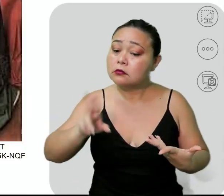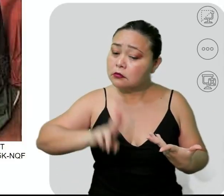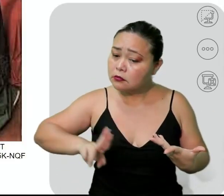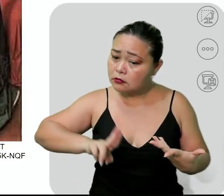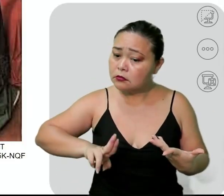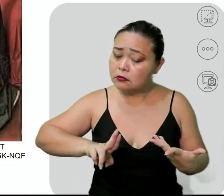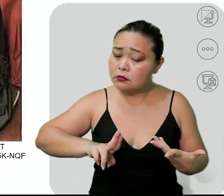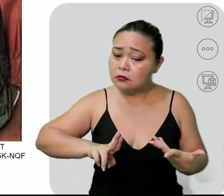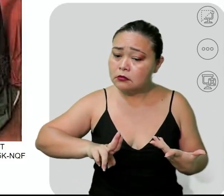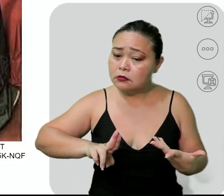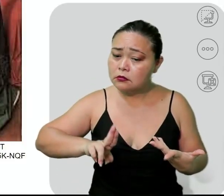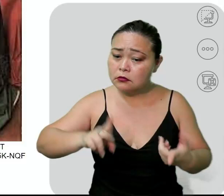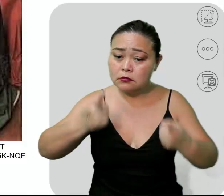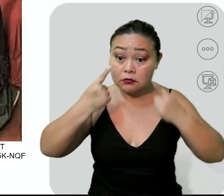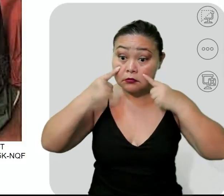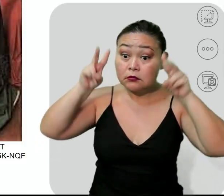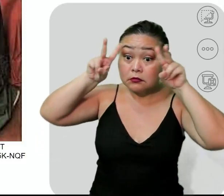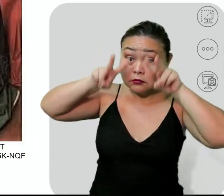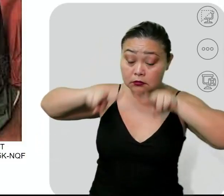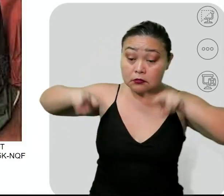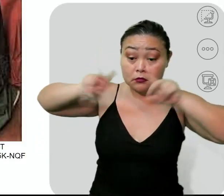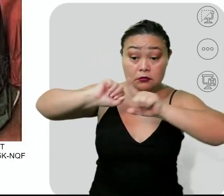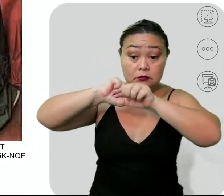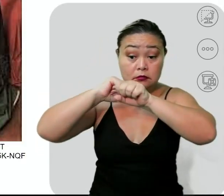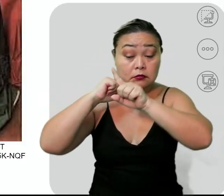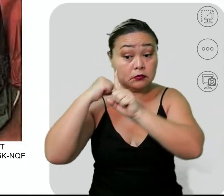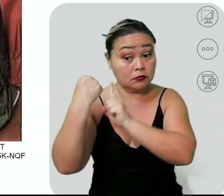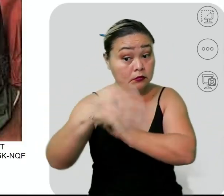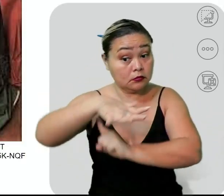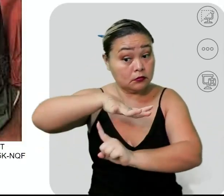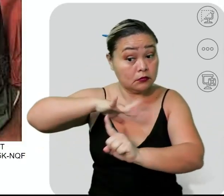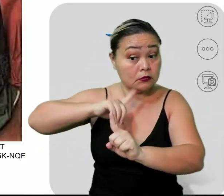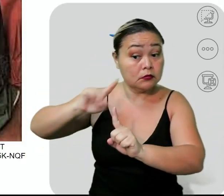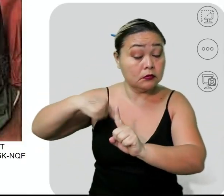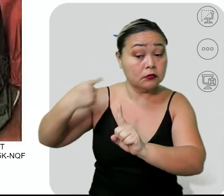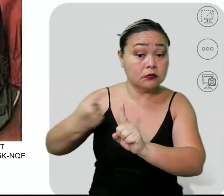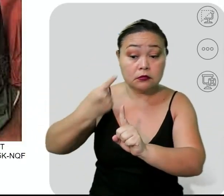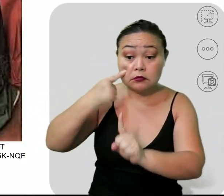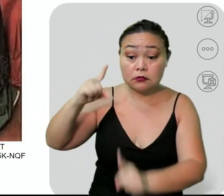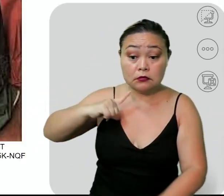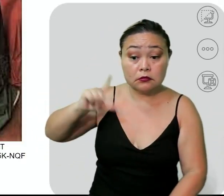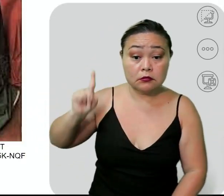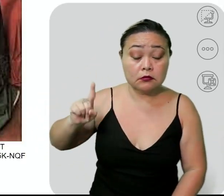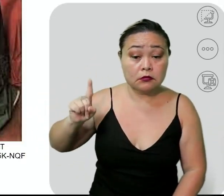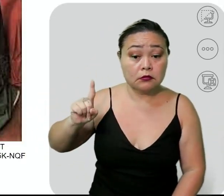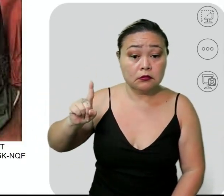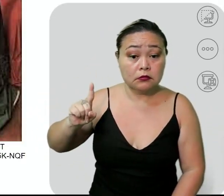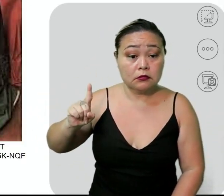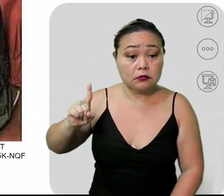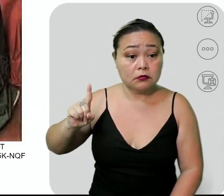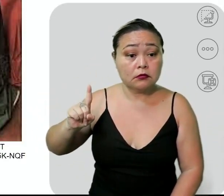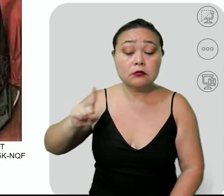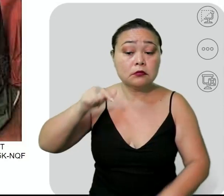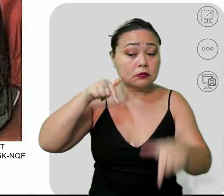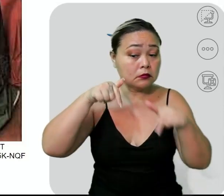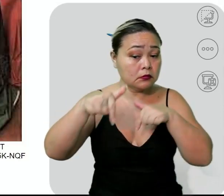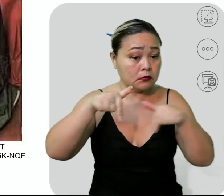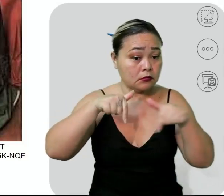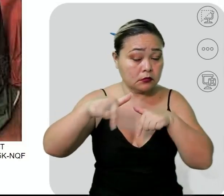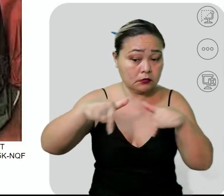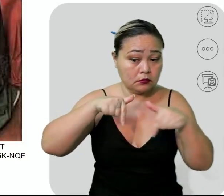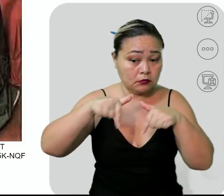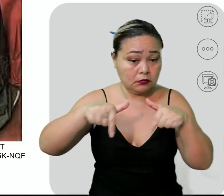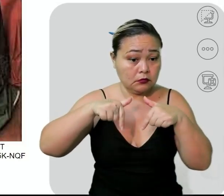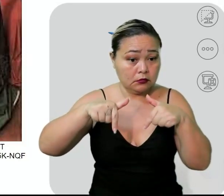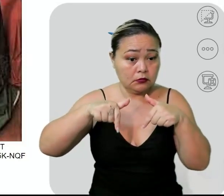muito visível para a sociedade. Então, aqui eu tenho, na verdade, uns trabalhadores que